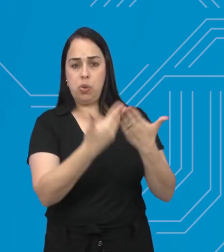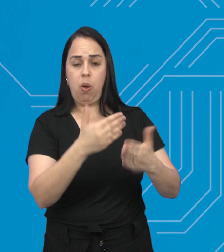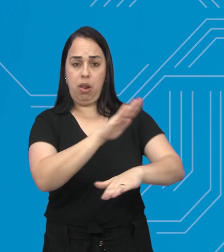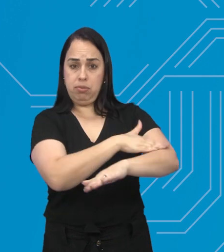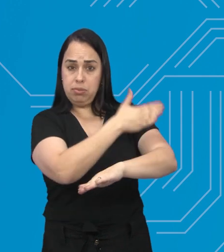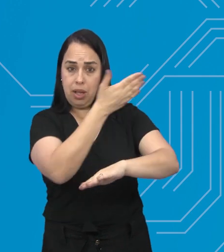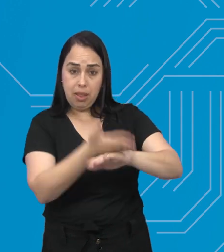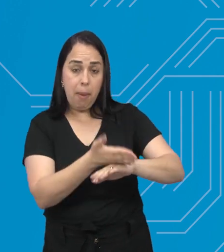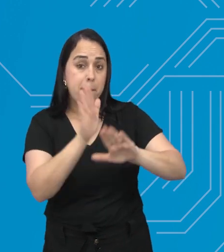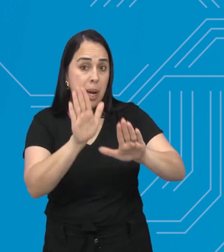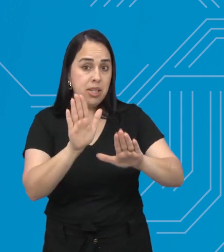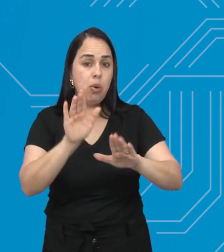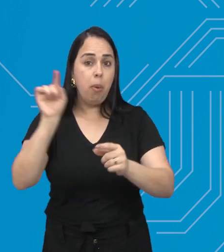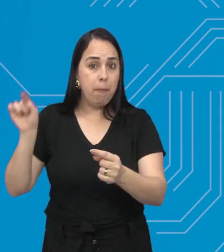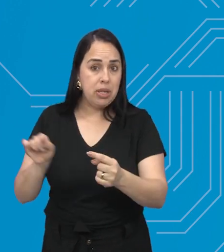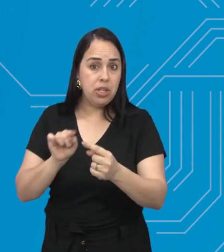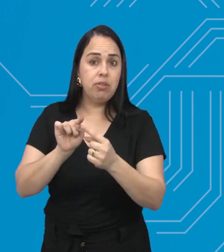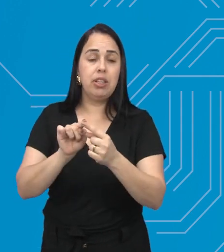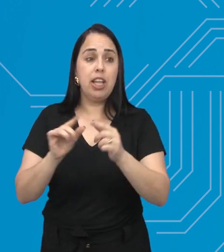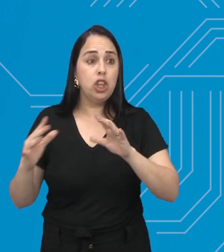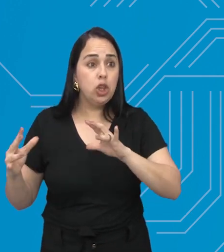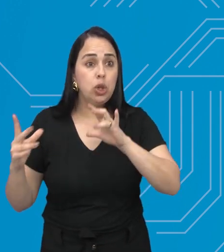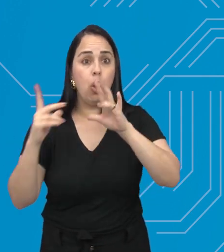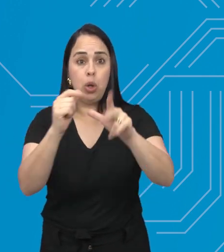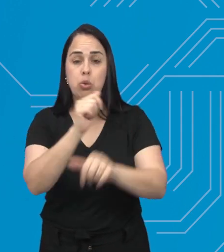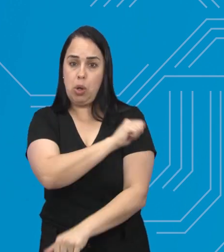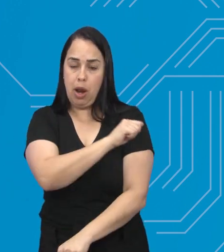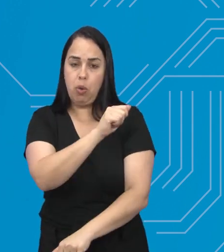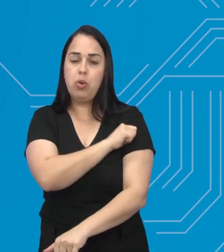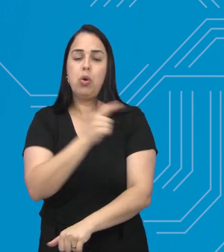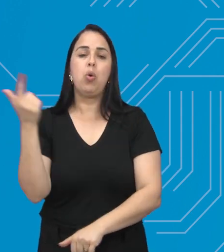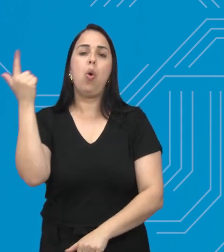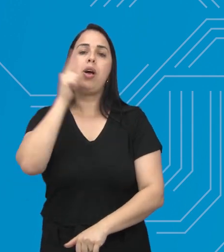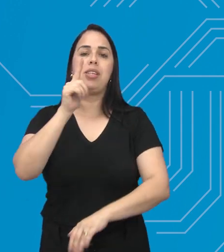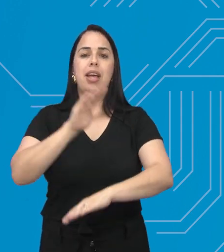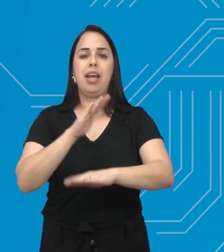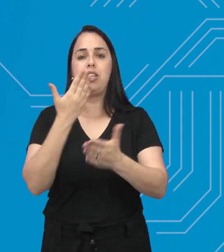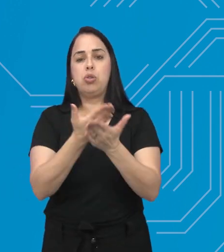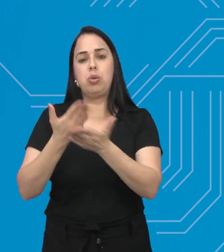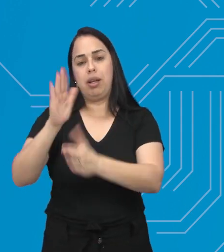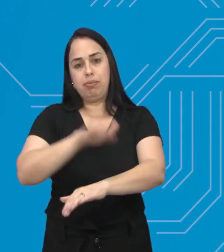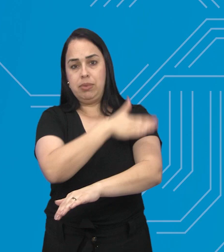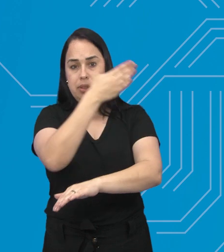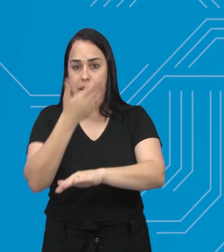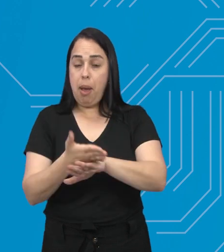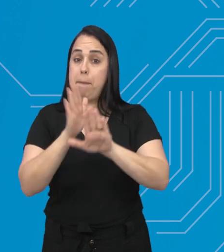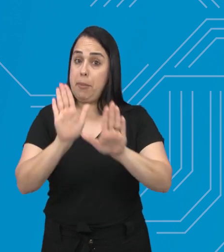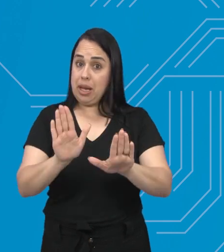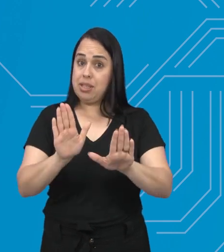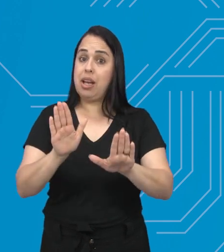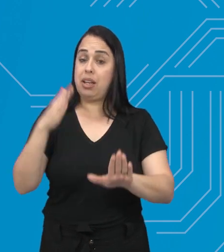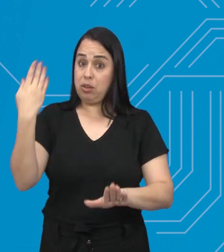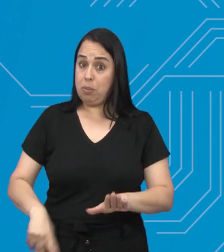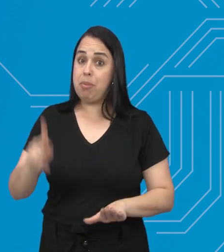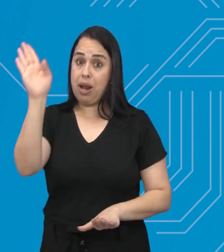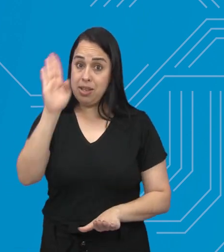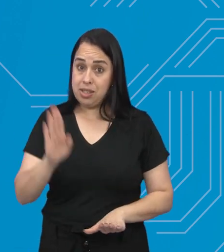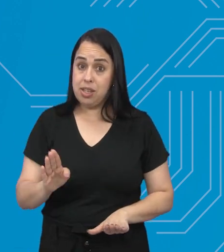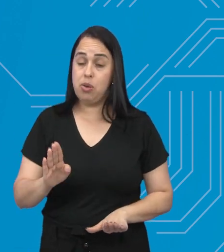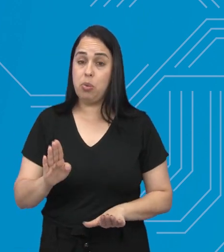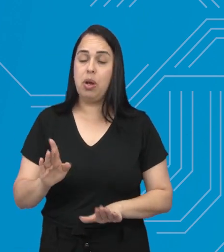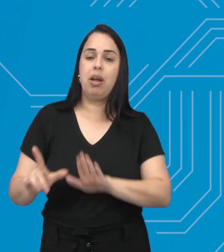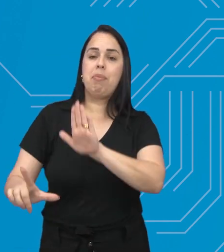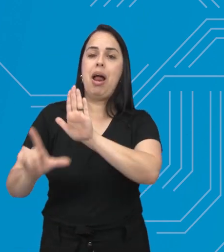e estadual, mas o ideal era que todos os alunos tivessem esse acesso. Ideal que pode estar ganhando mais força no